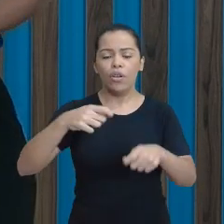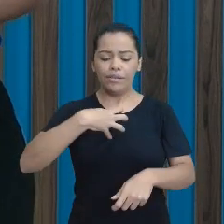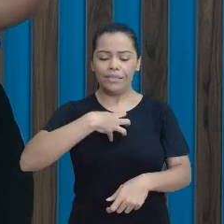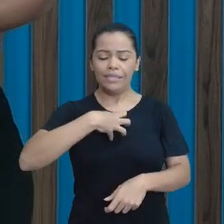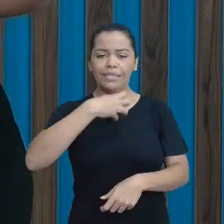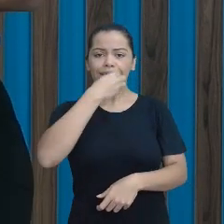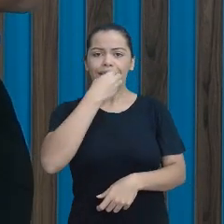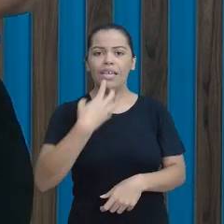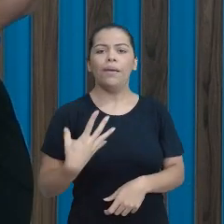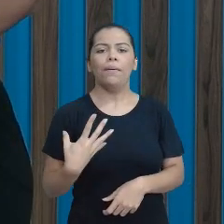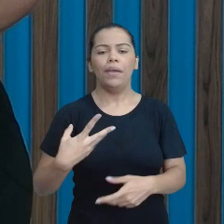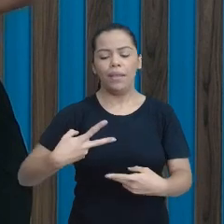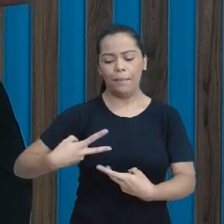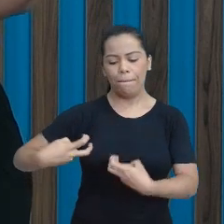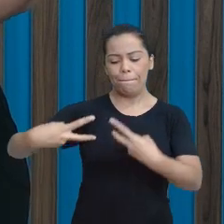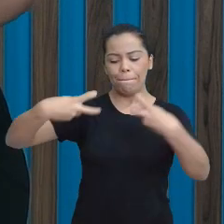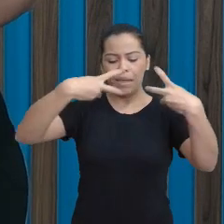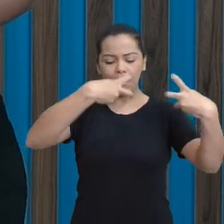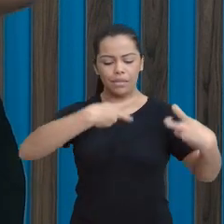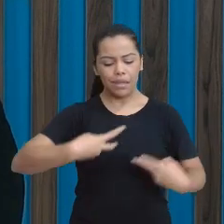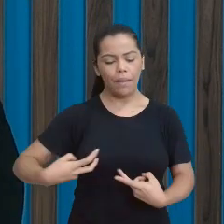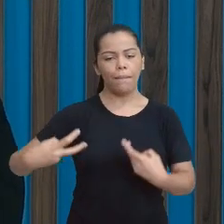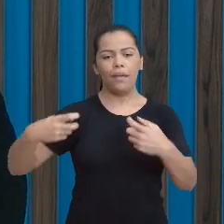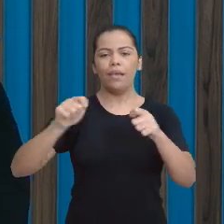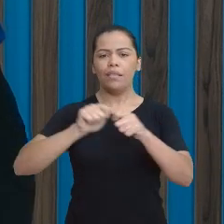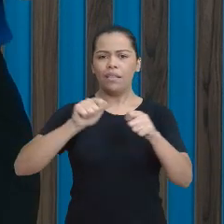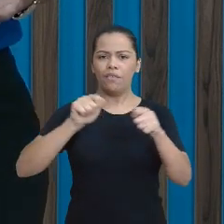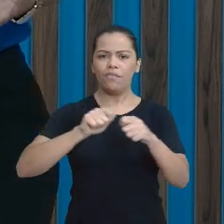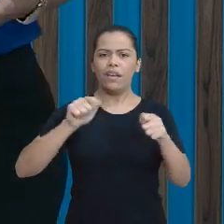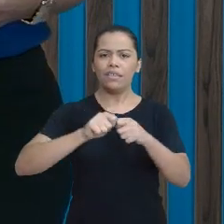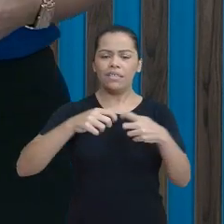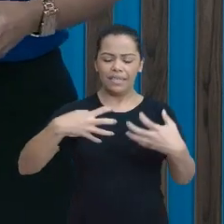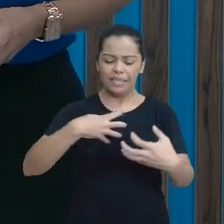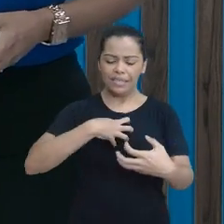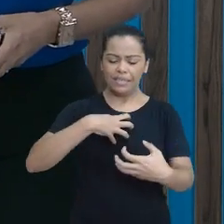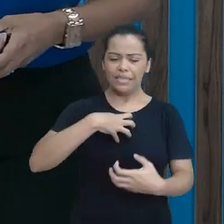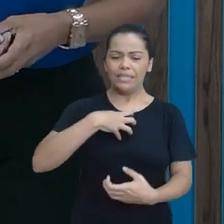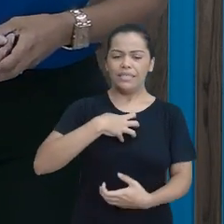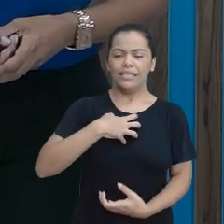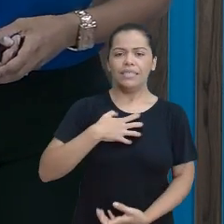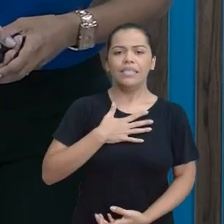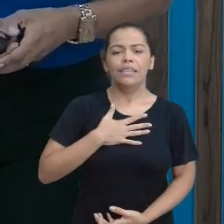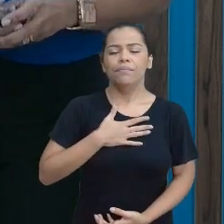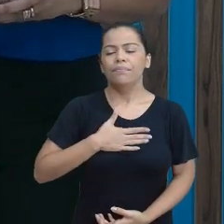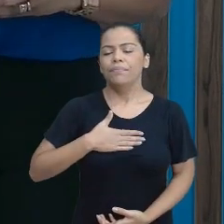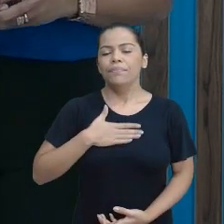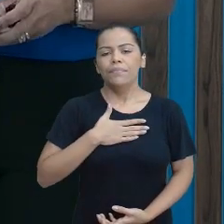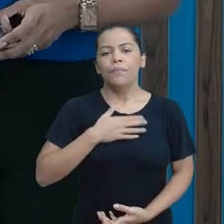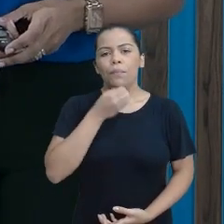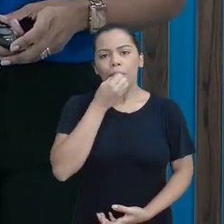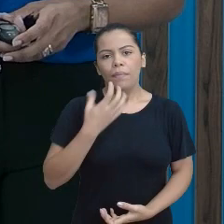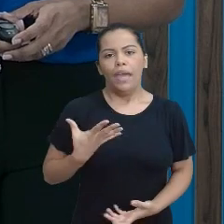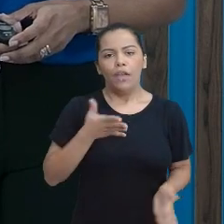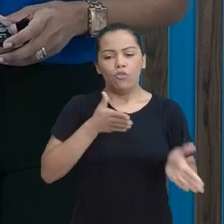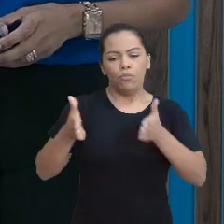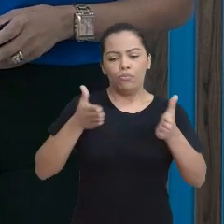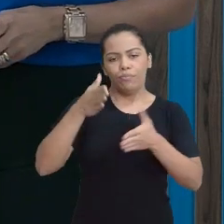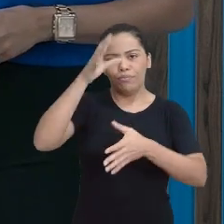né? Do se perceber, do fazer e de estar bem no seu processo de aprendizagem.